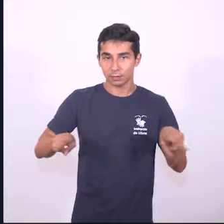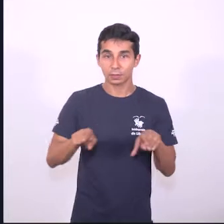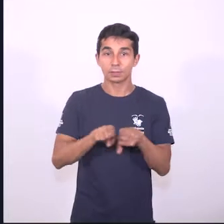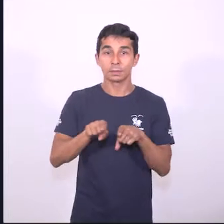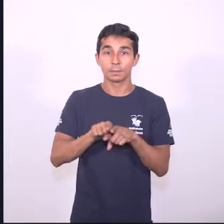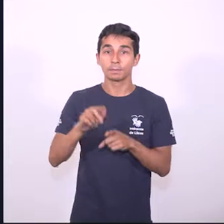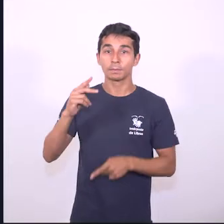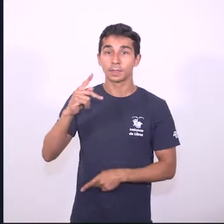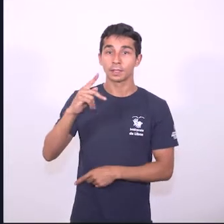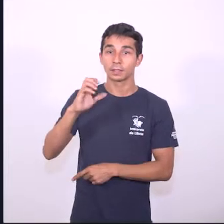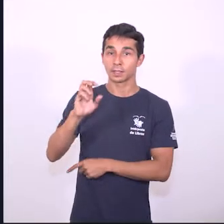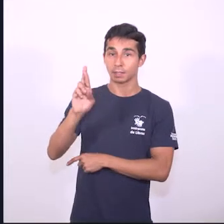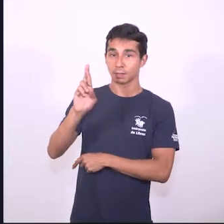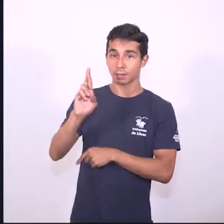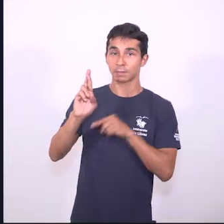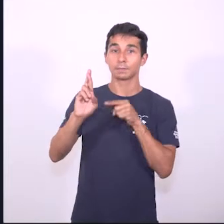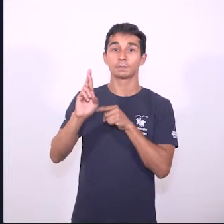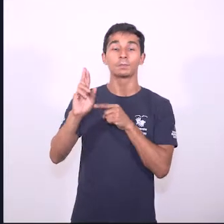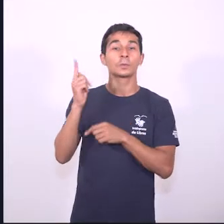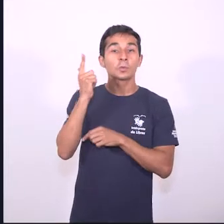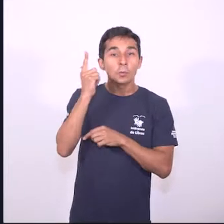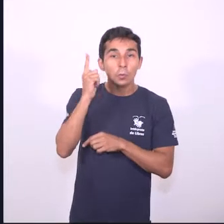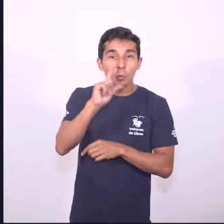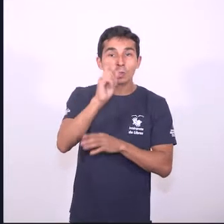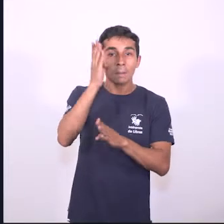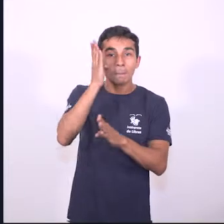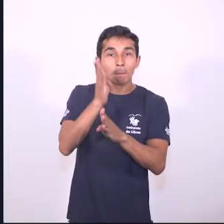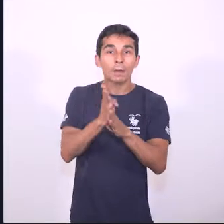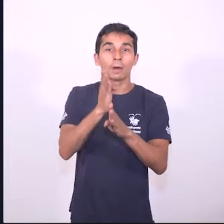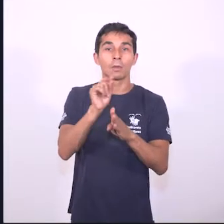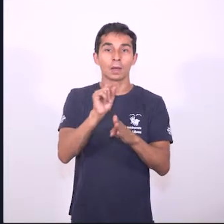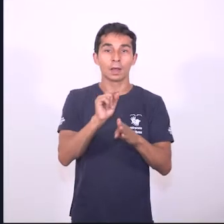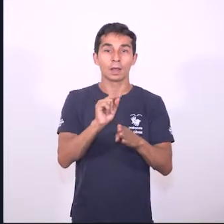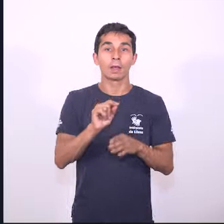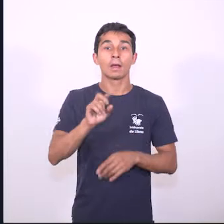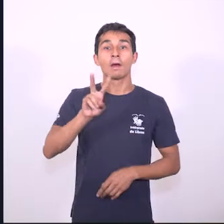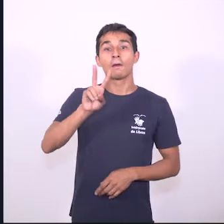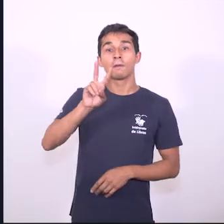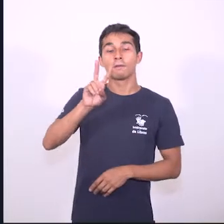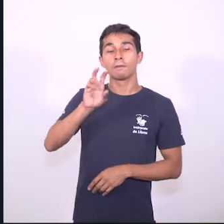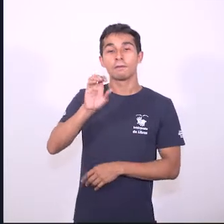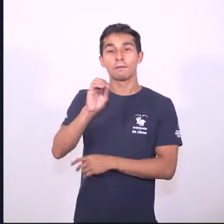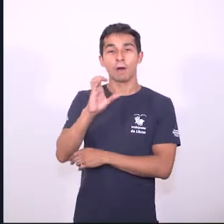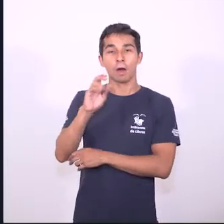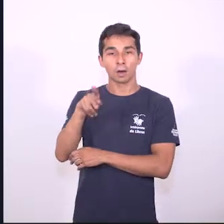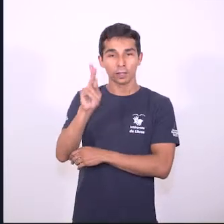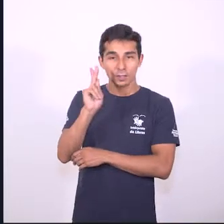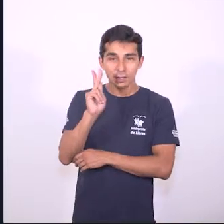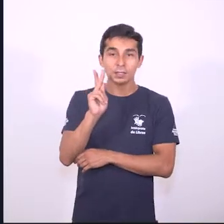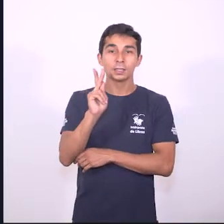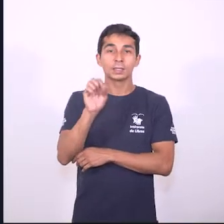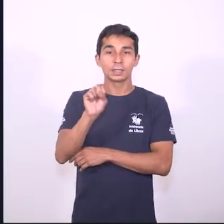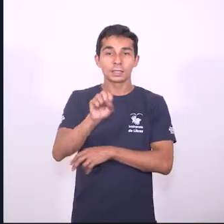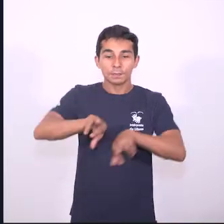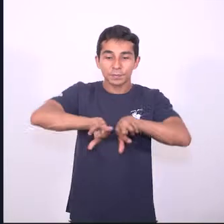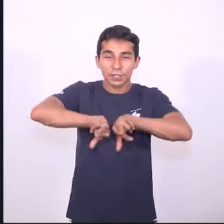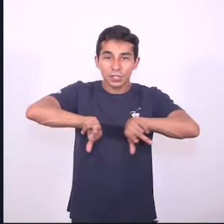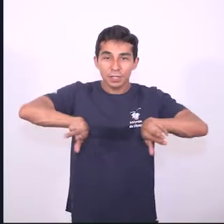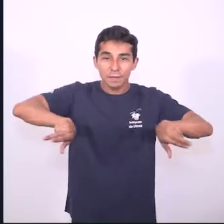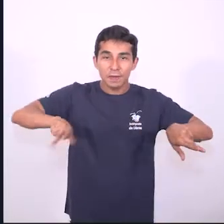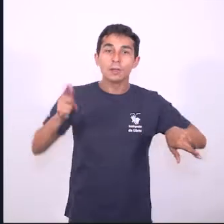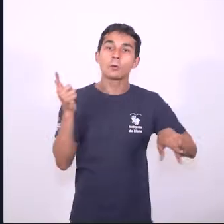diferencia as diferentes VOCs realizadas pelo laboratório do Instituto de Medicina